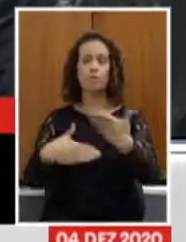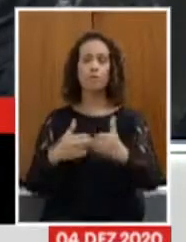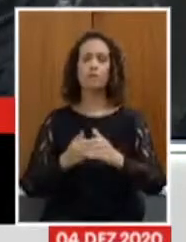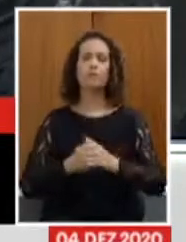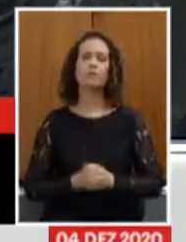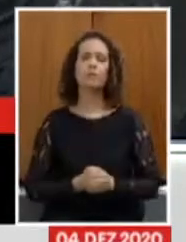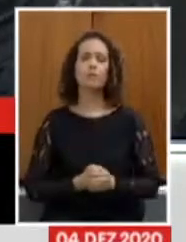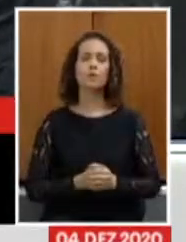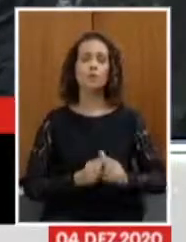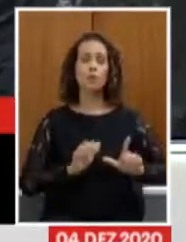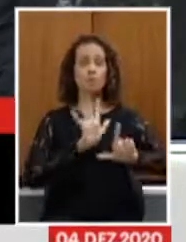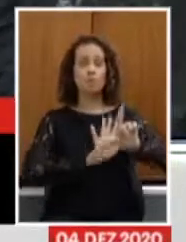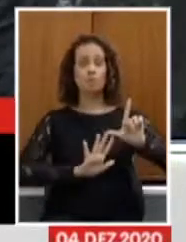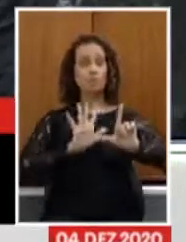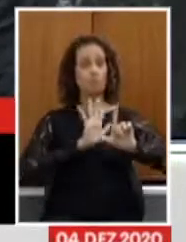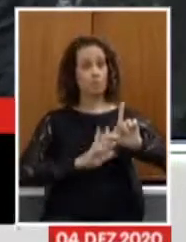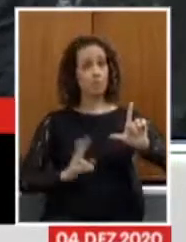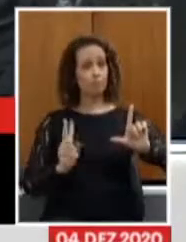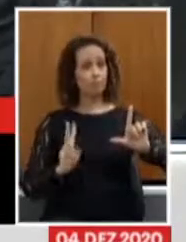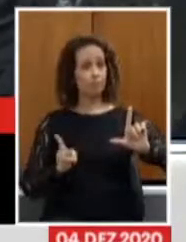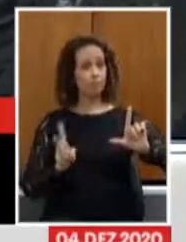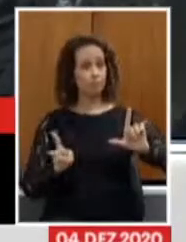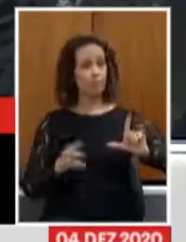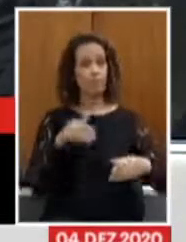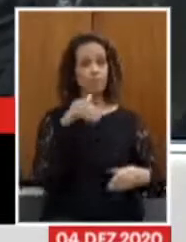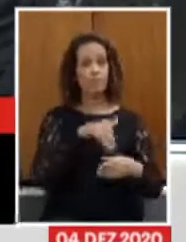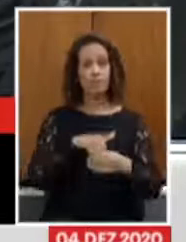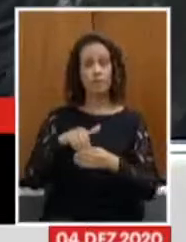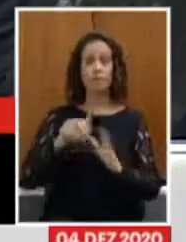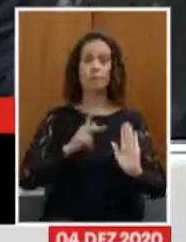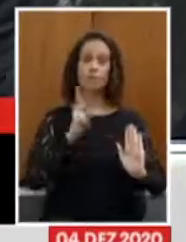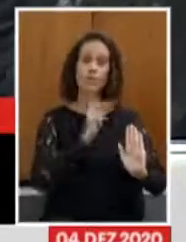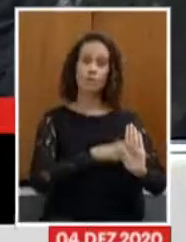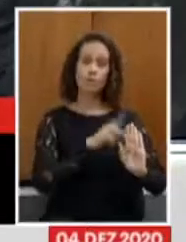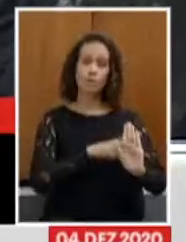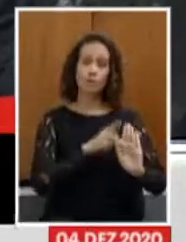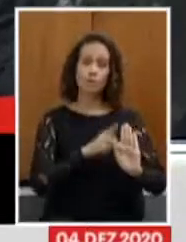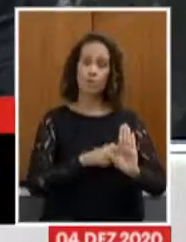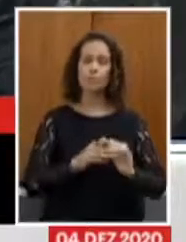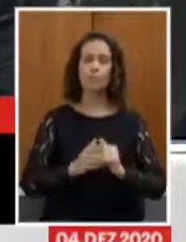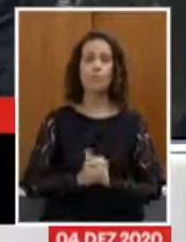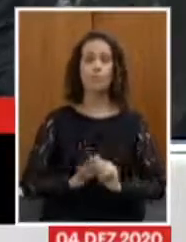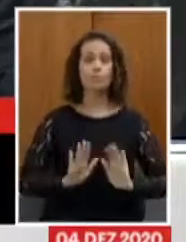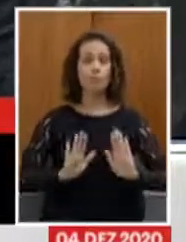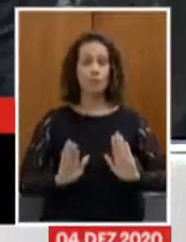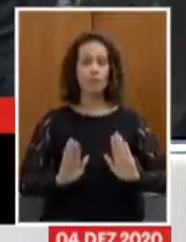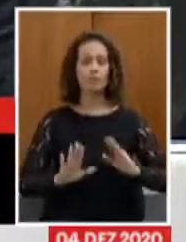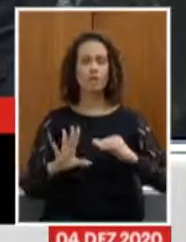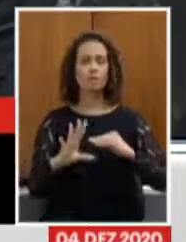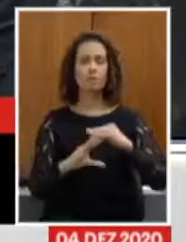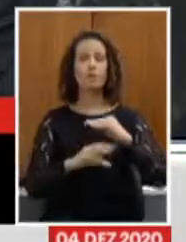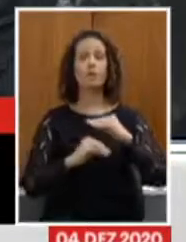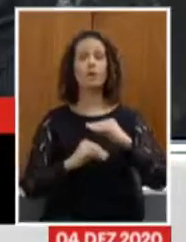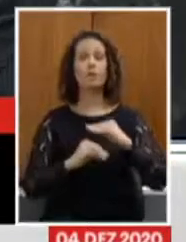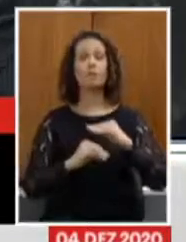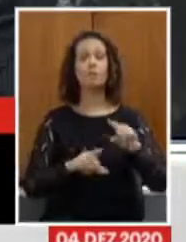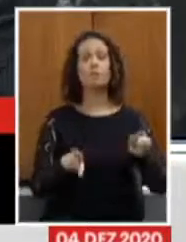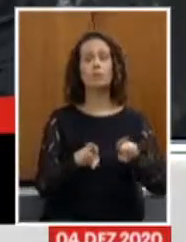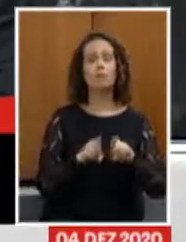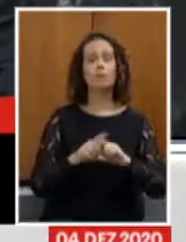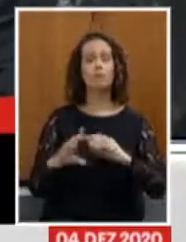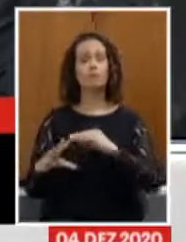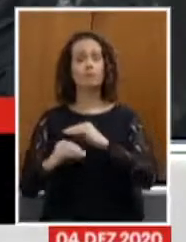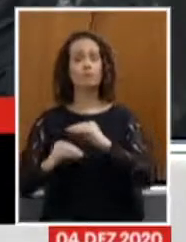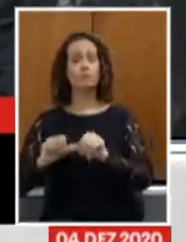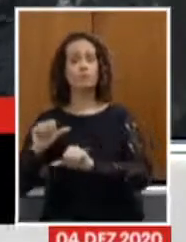da plataforma Sileges. Portanto, em votação o projeto, salvo emendas, subemendas e